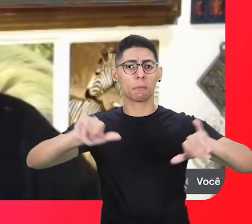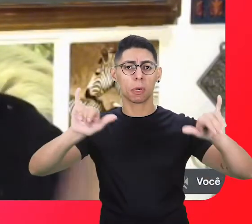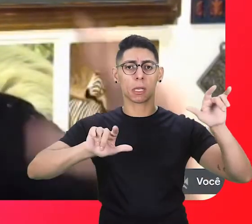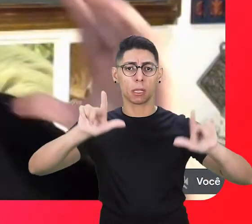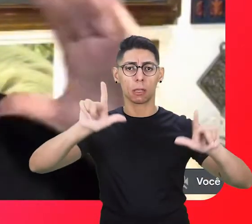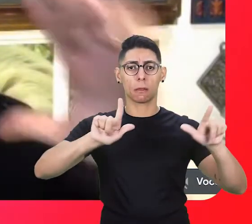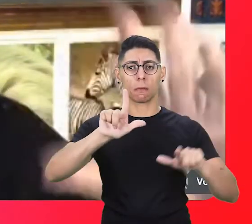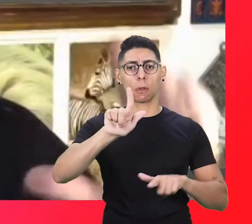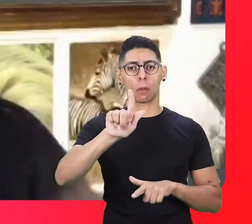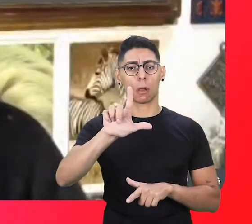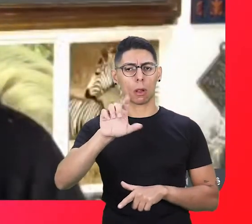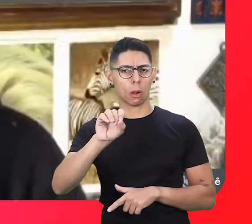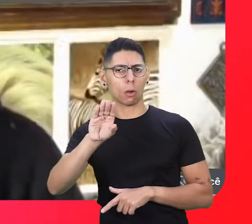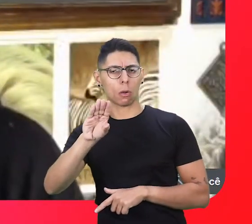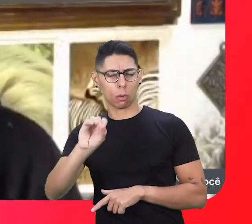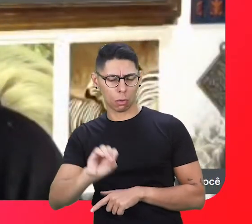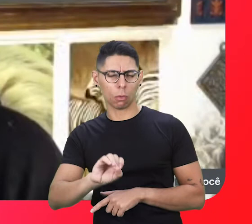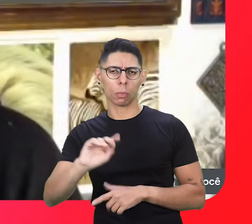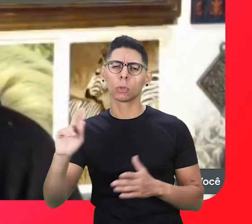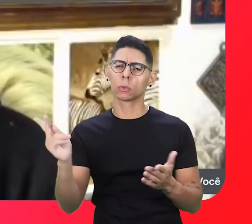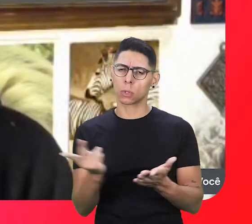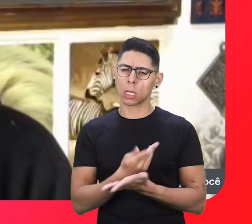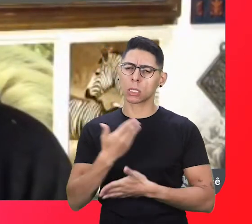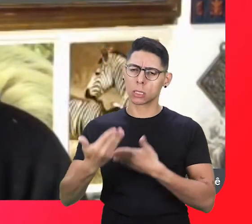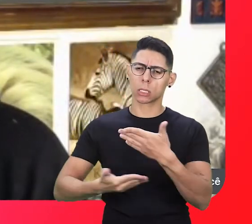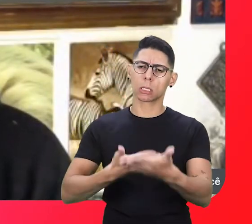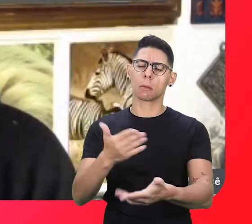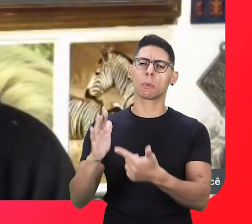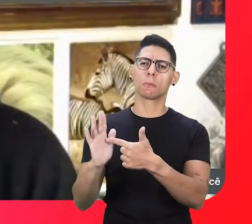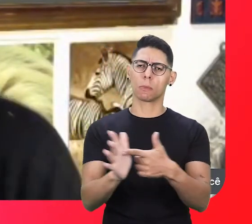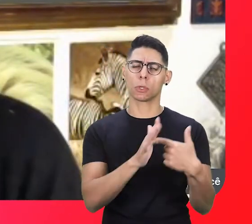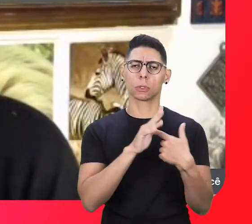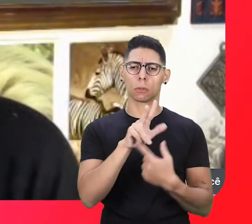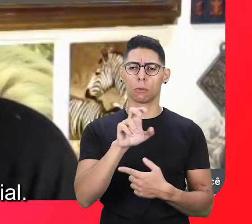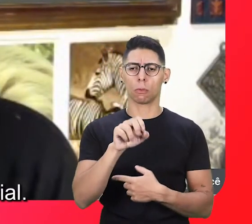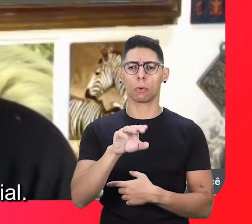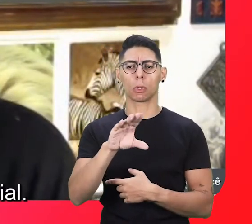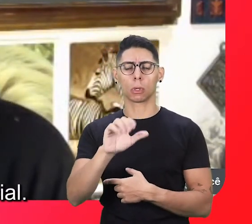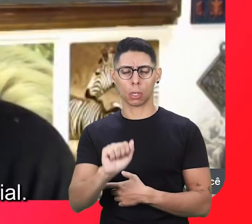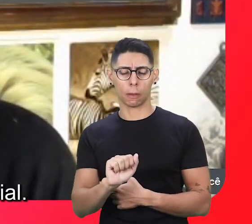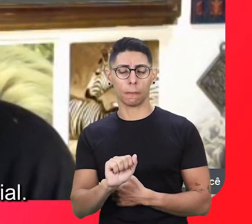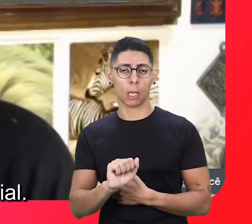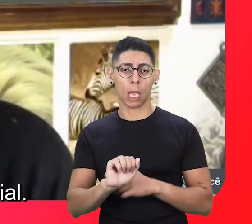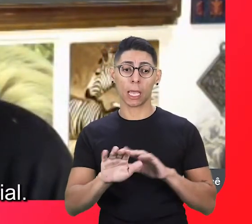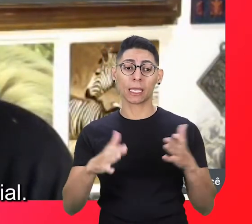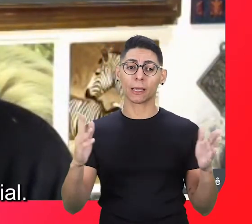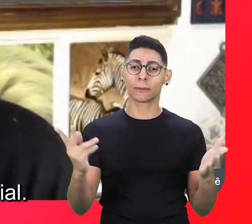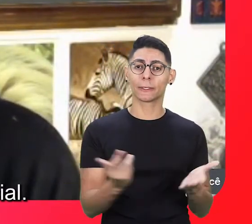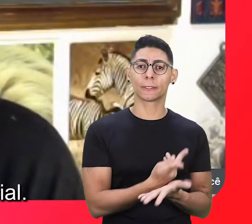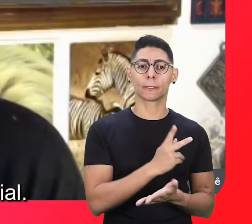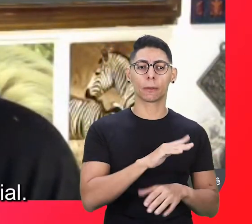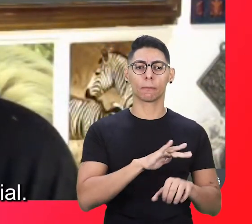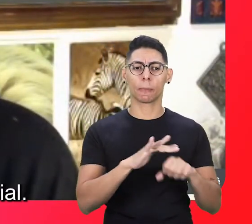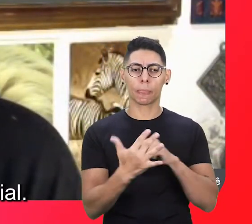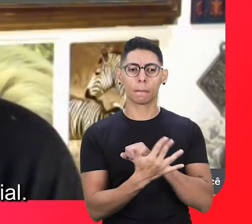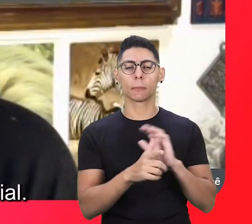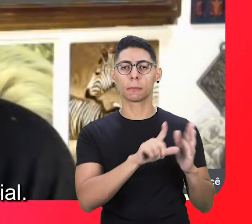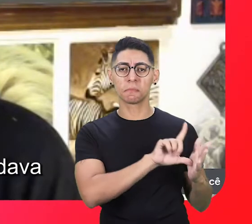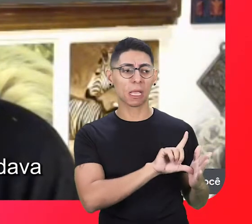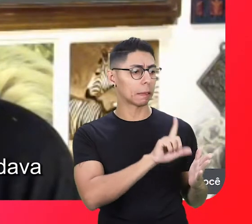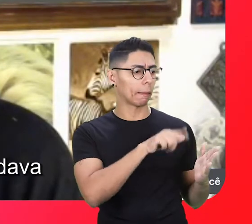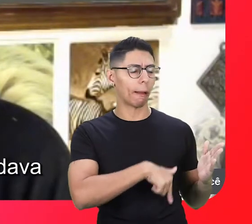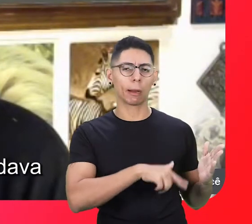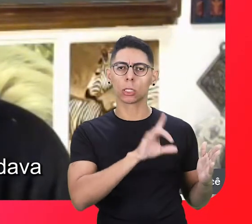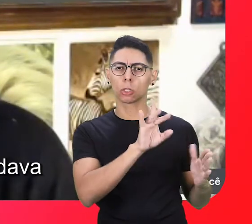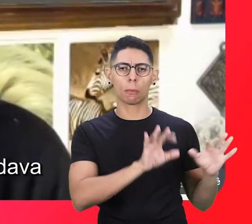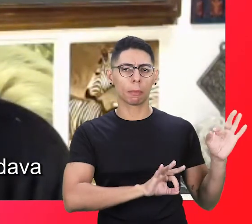gratuitamente, veiculou o tempo todo, Vem Cá. E aí veio a pandemia. Quando a pandemia veio, ele só estava preparado para o presencial.